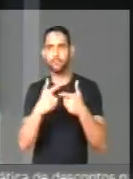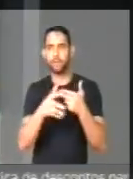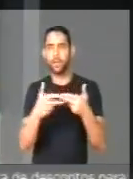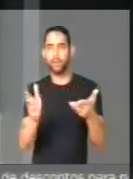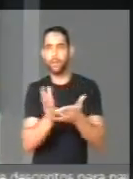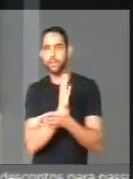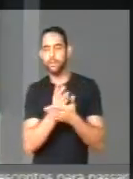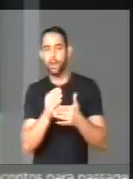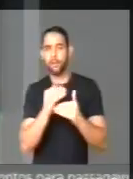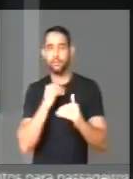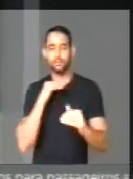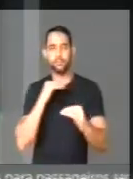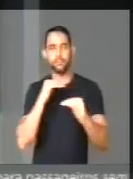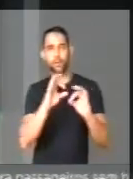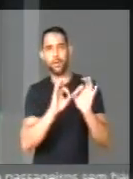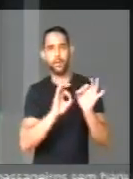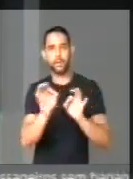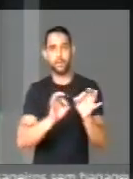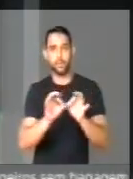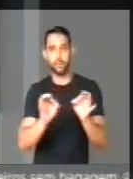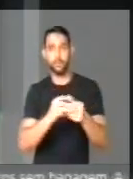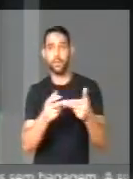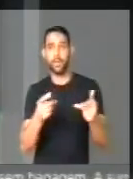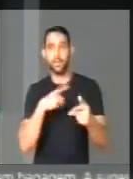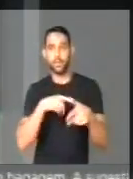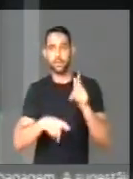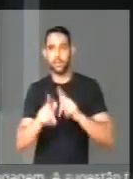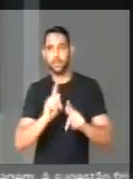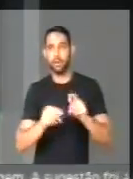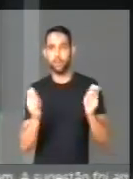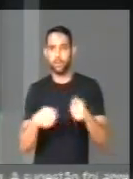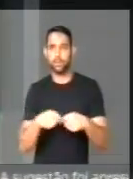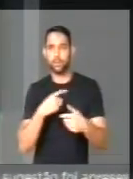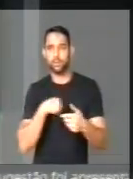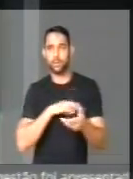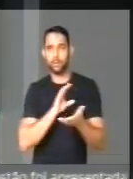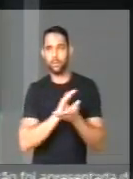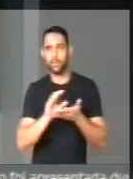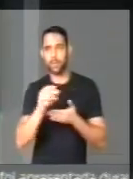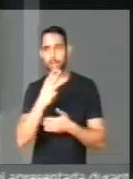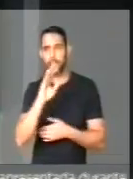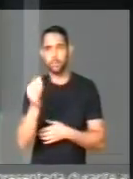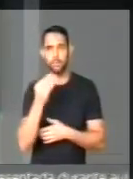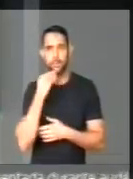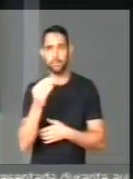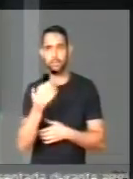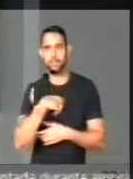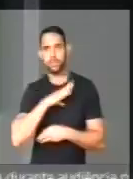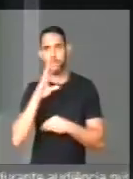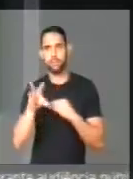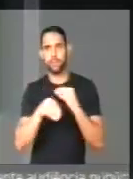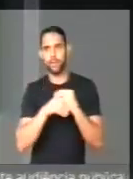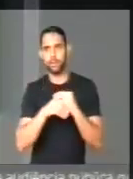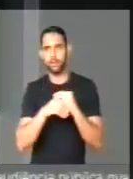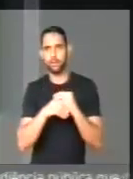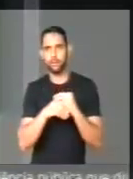gente, nessa prefeitura, nessa gestão, a gente tem condições, eu já aportei 3 milhões e meio de